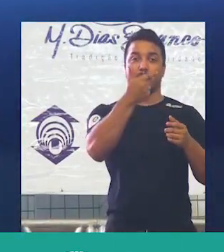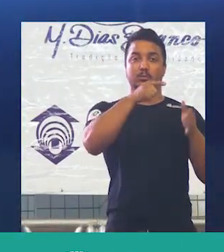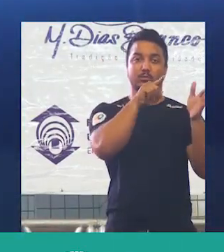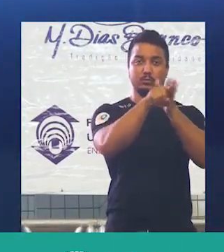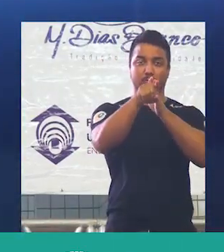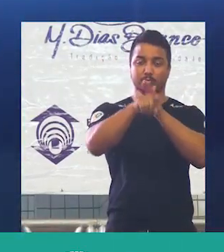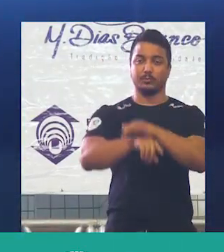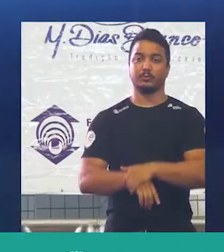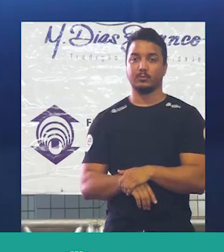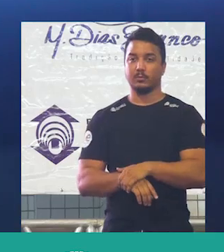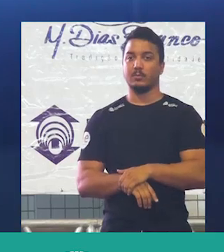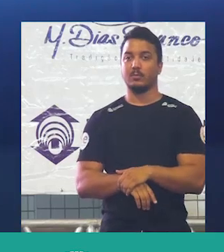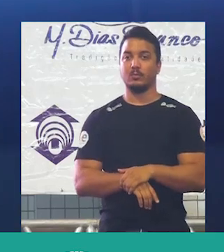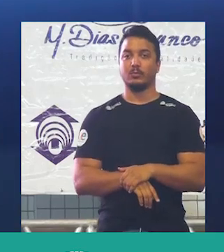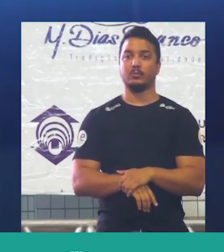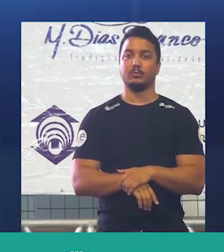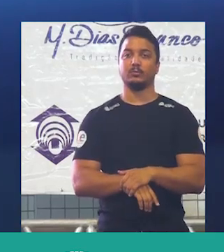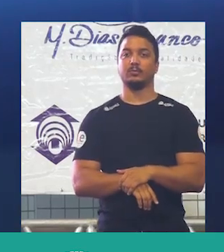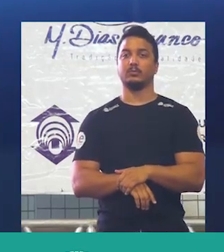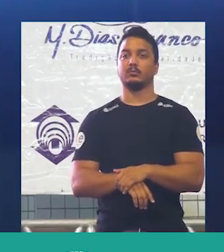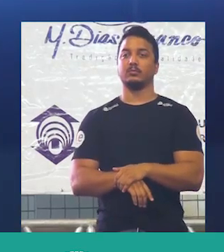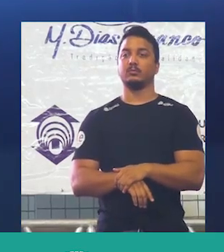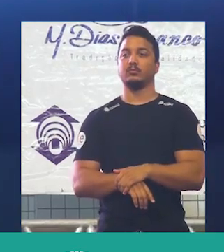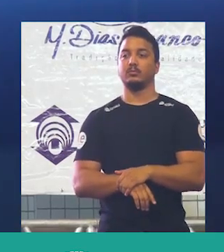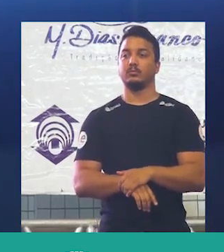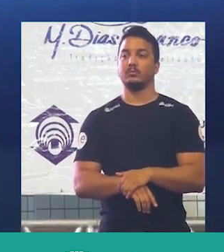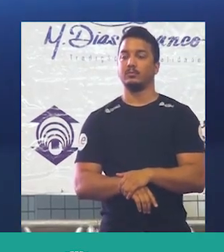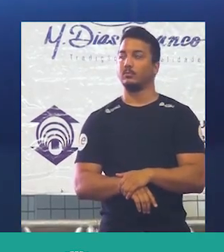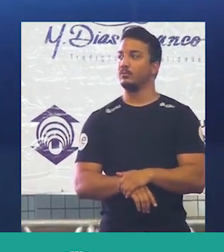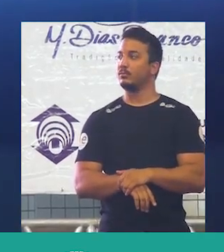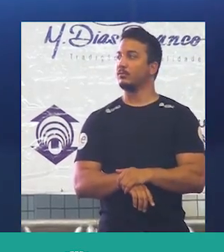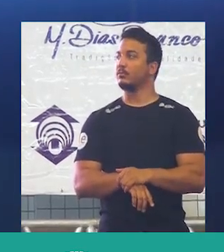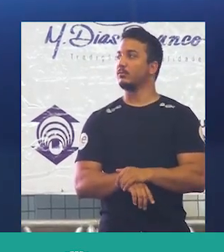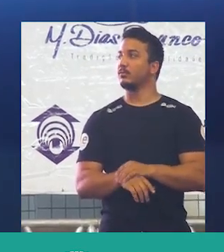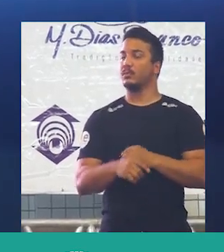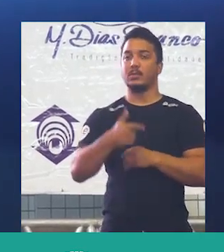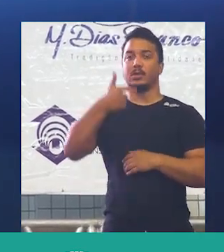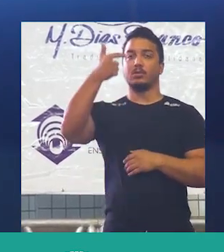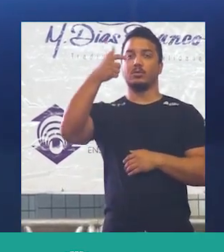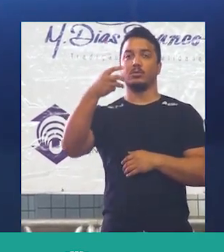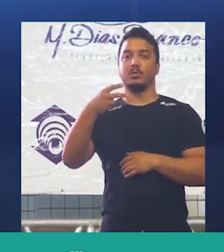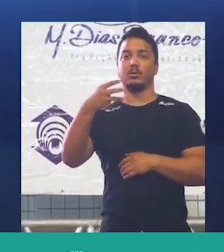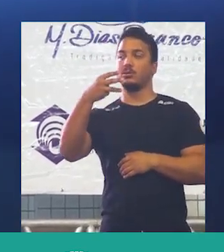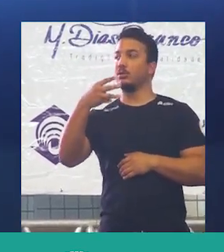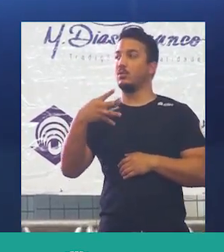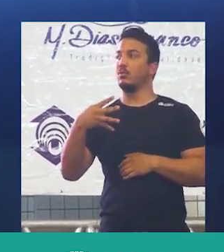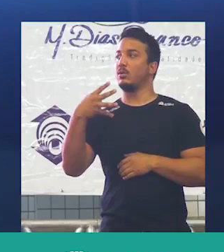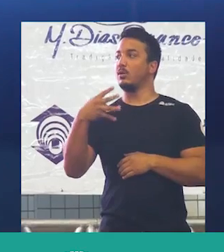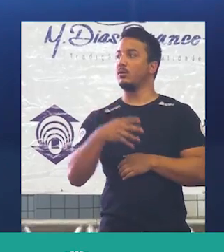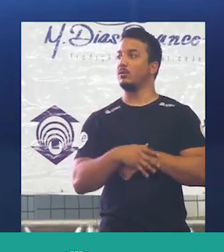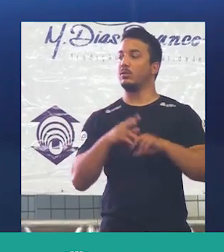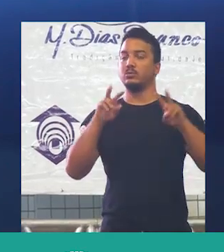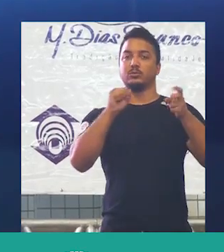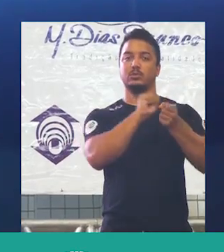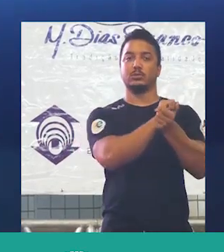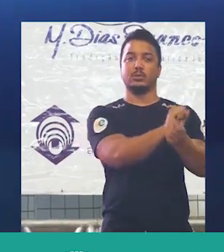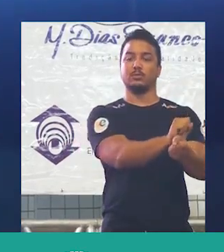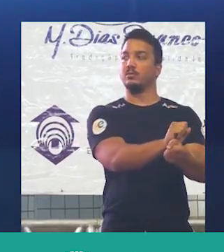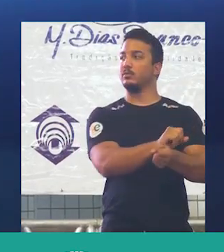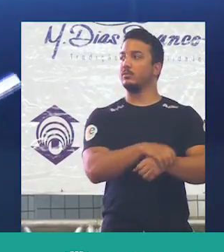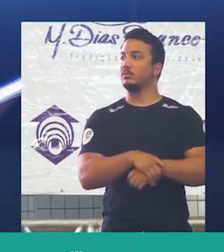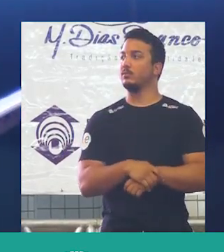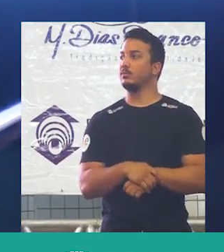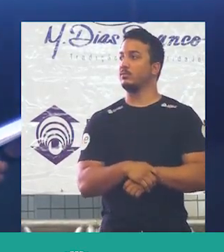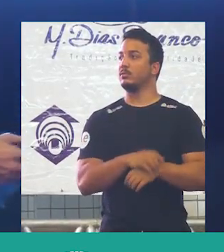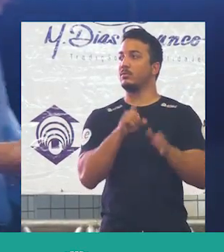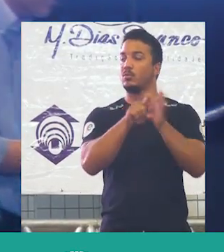lá. Muito bem, já bota a segunda, a terceira e a quarta para a gente falar de escravidão. Diz assim,